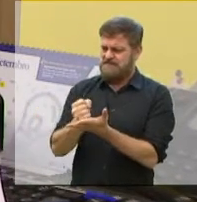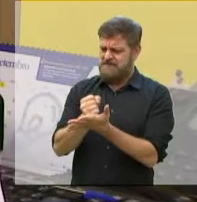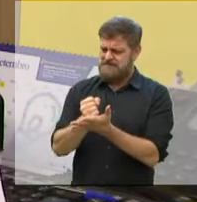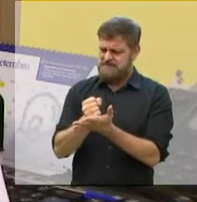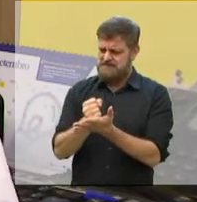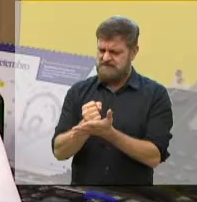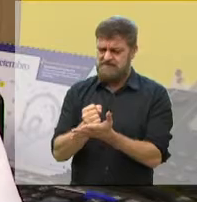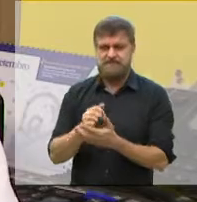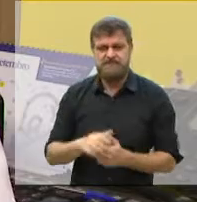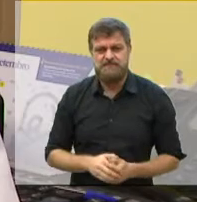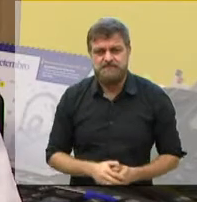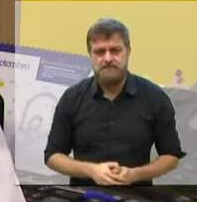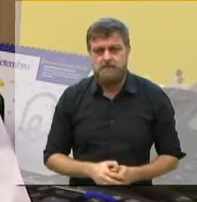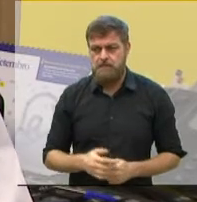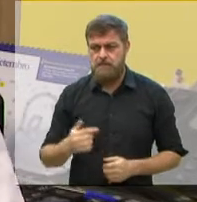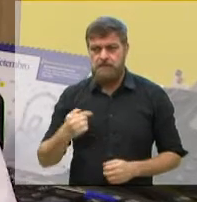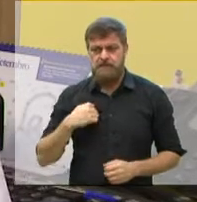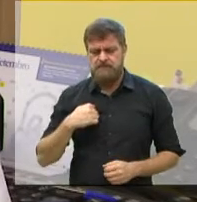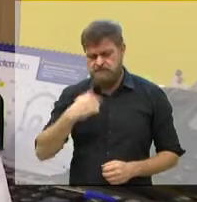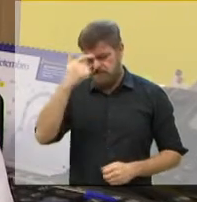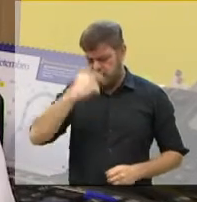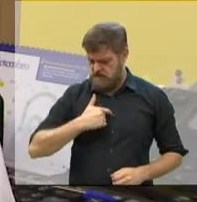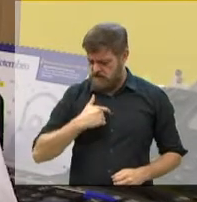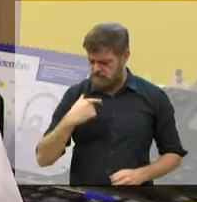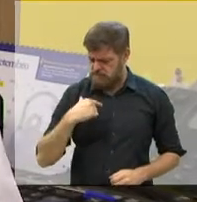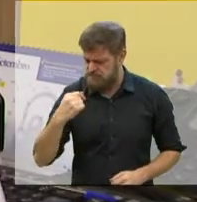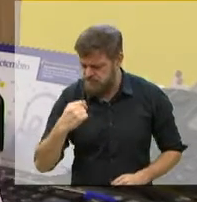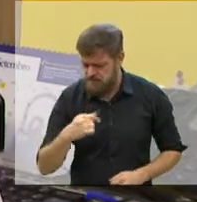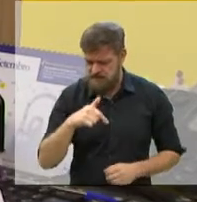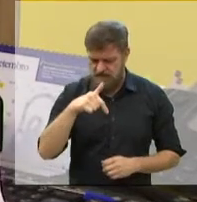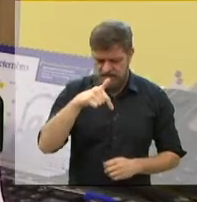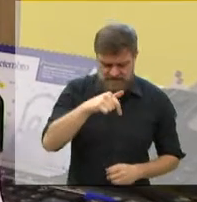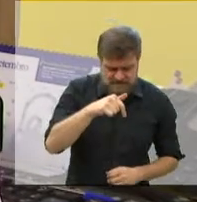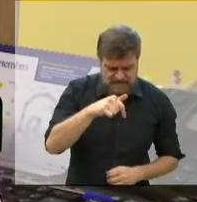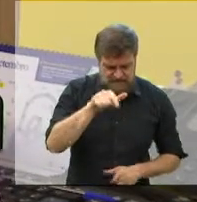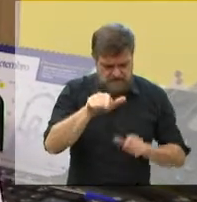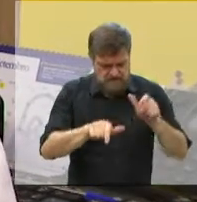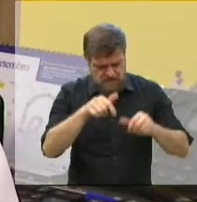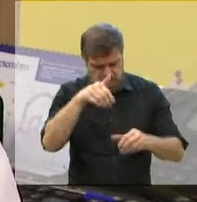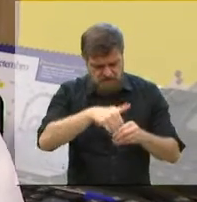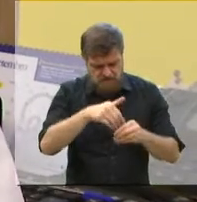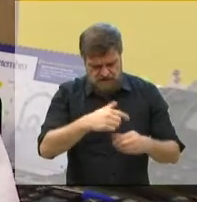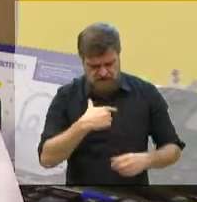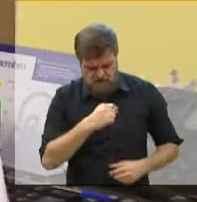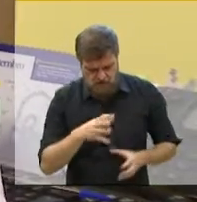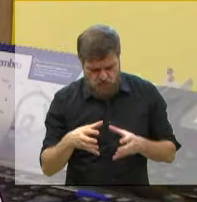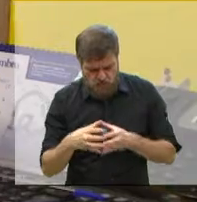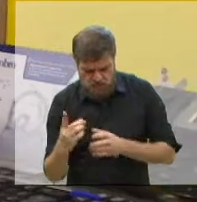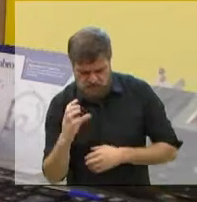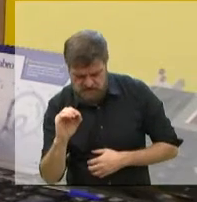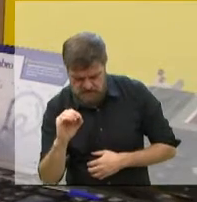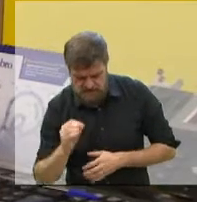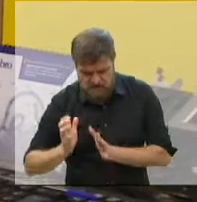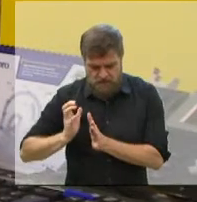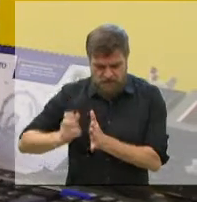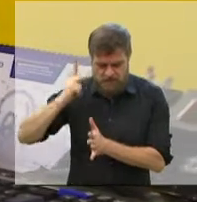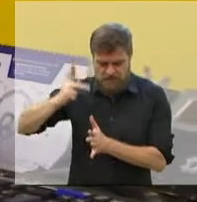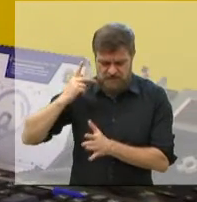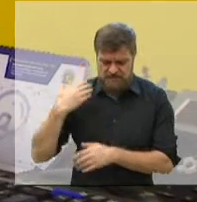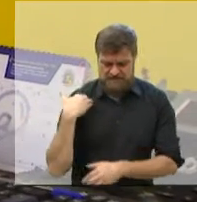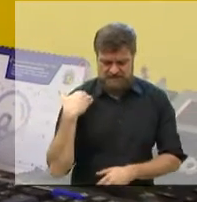né? E nesse fato de 7, numa proporção de 10, a gente começou a ser procurado por vários partidos,